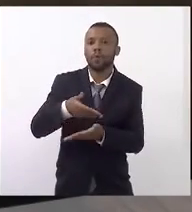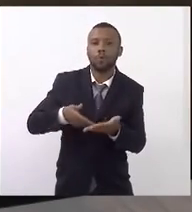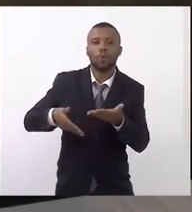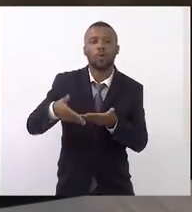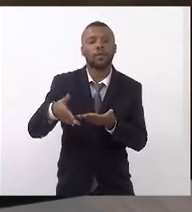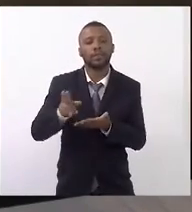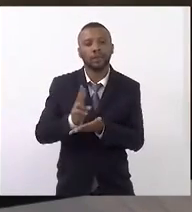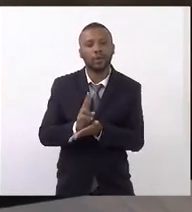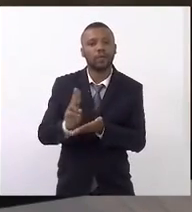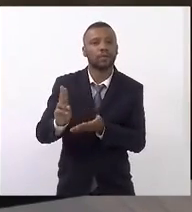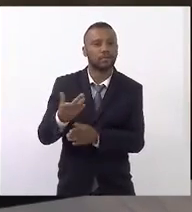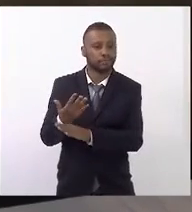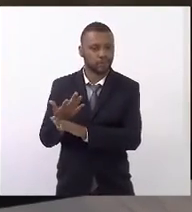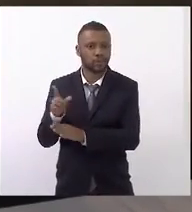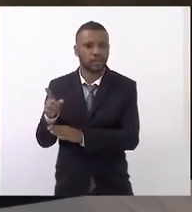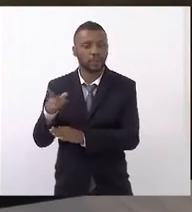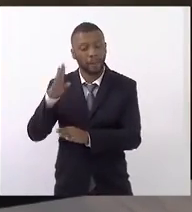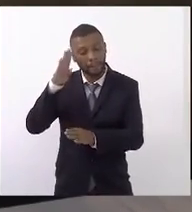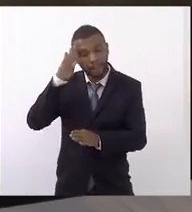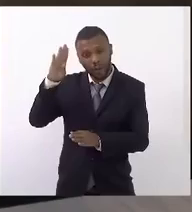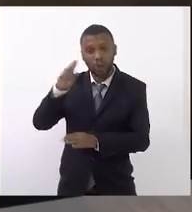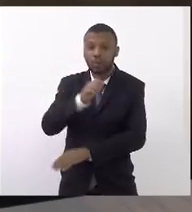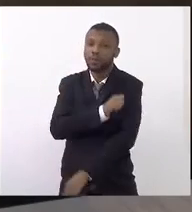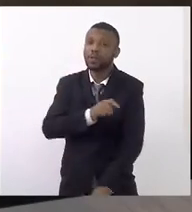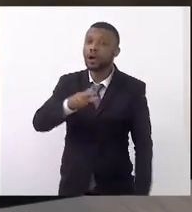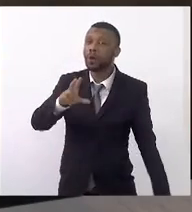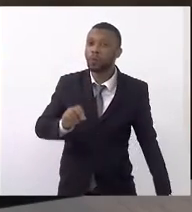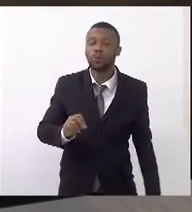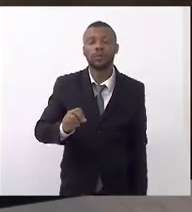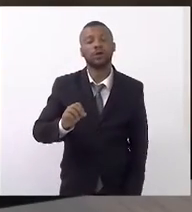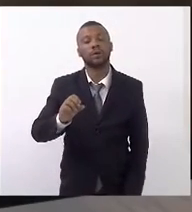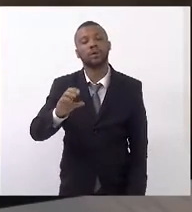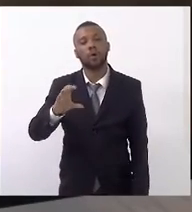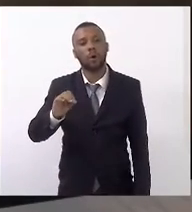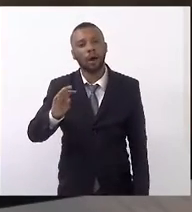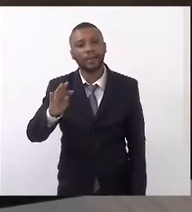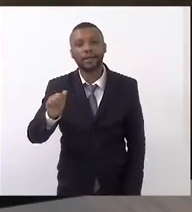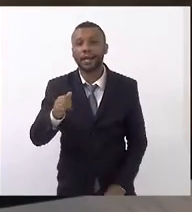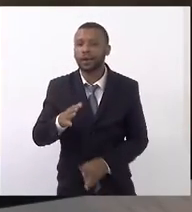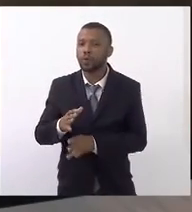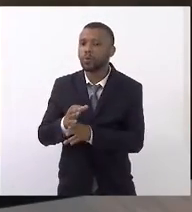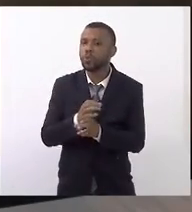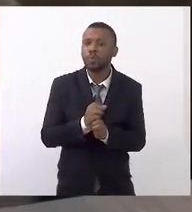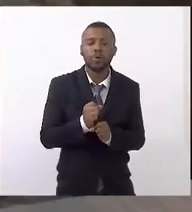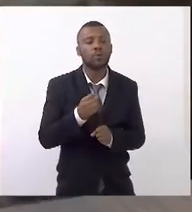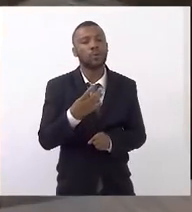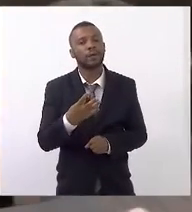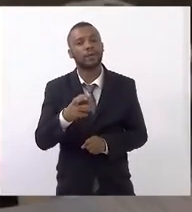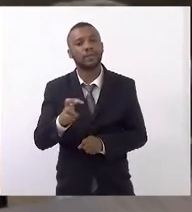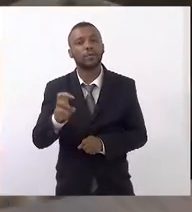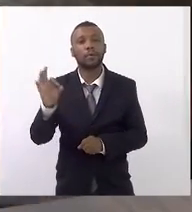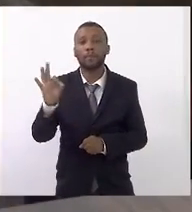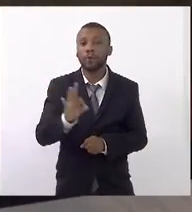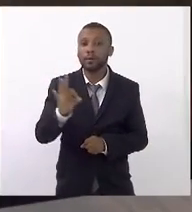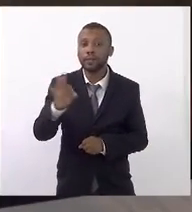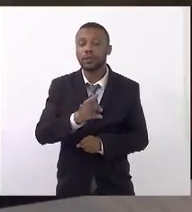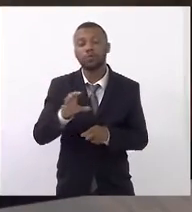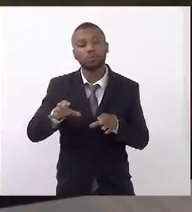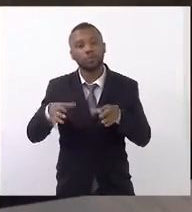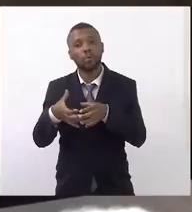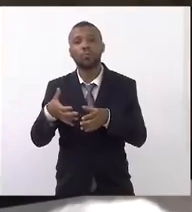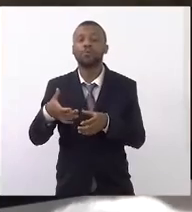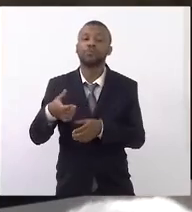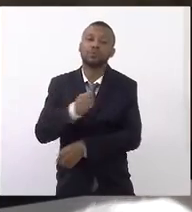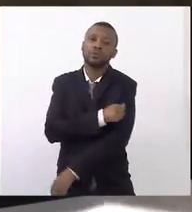universidade, eram sobretudo os estudantes cotistas, que são cerca de 45% do corpo discente da universidade.